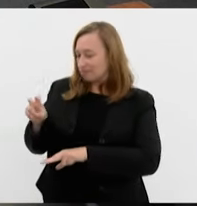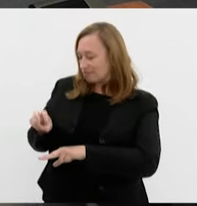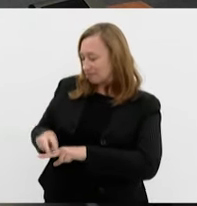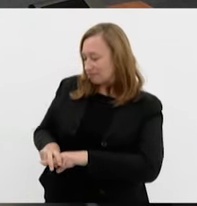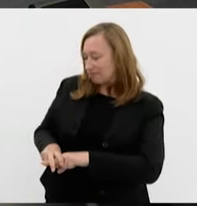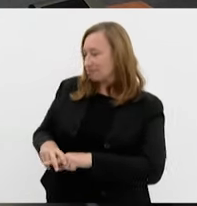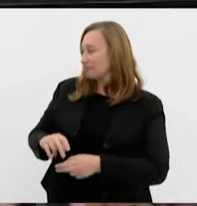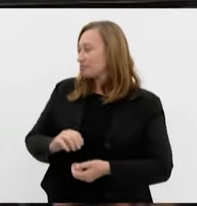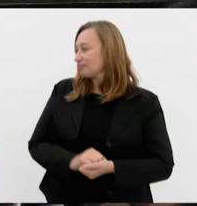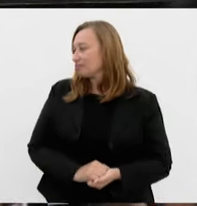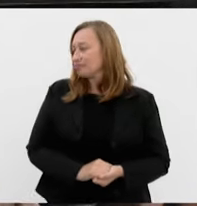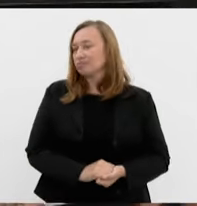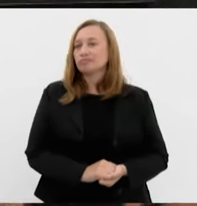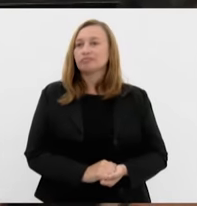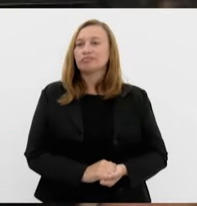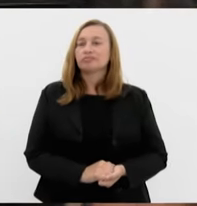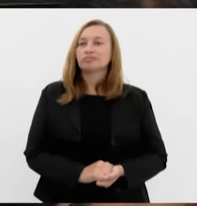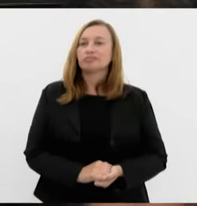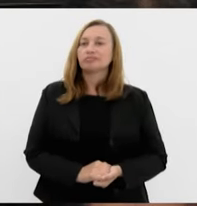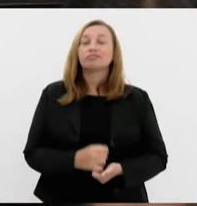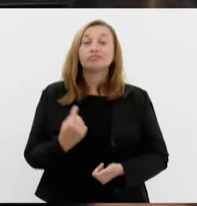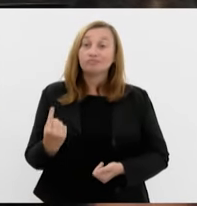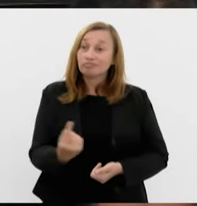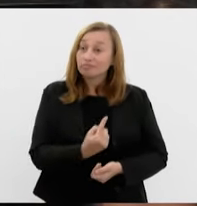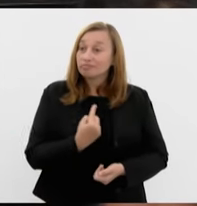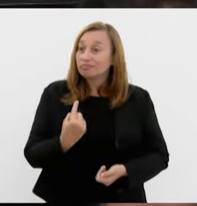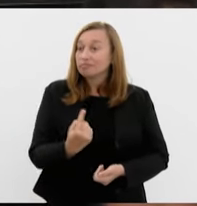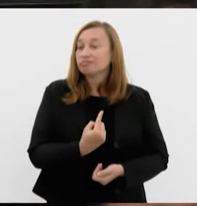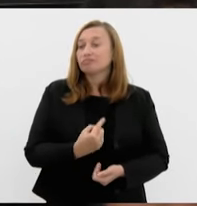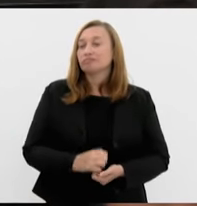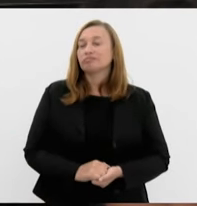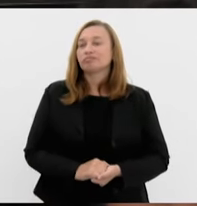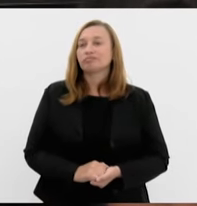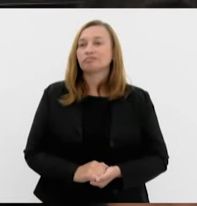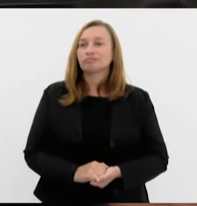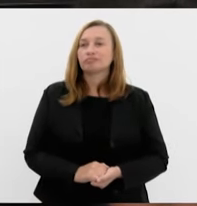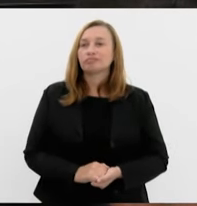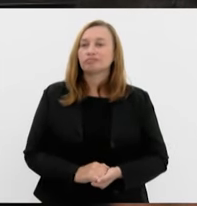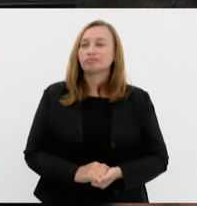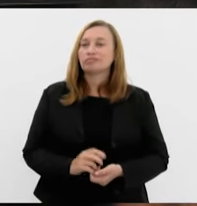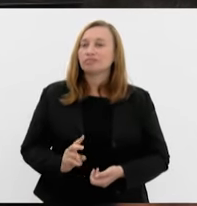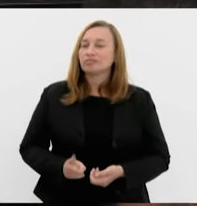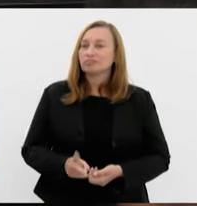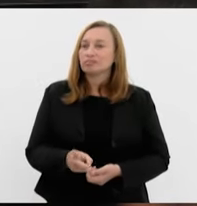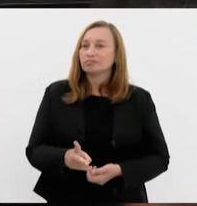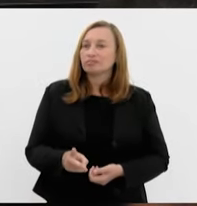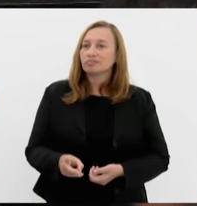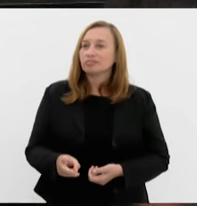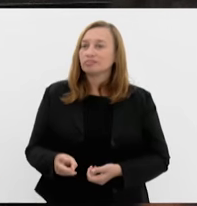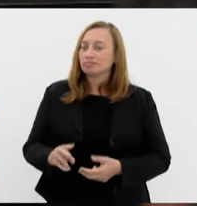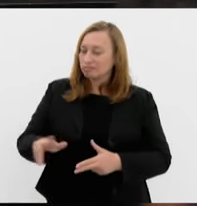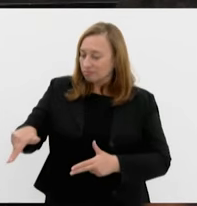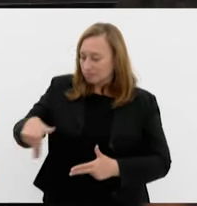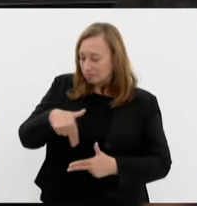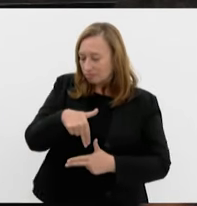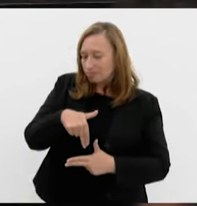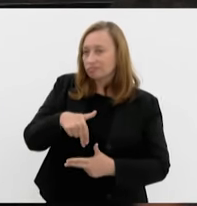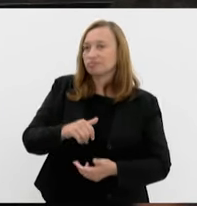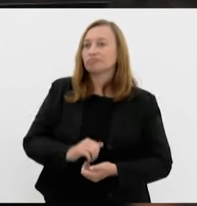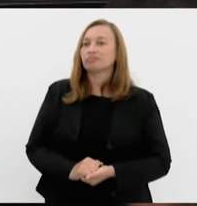vossa excelência nós sempre estamos a essa Tribuna